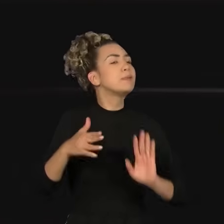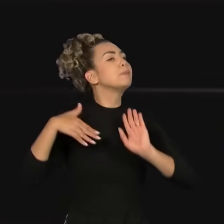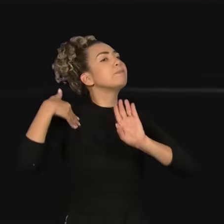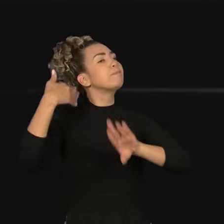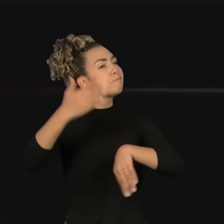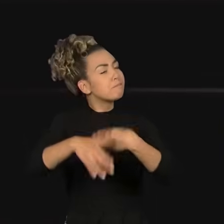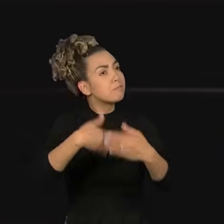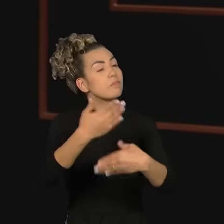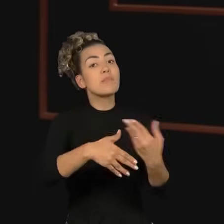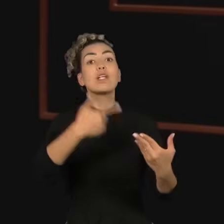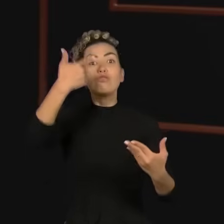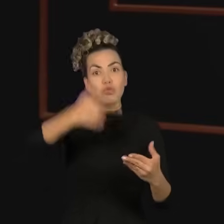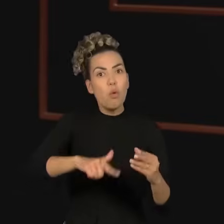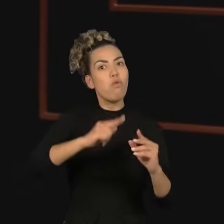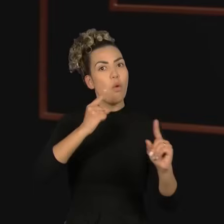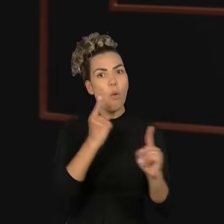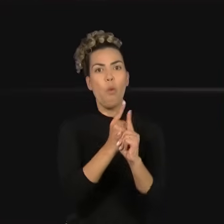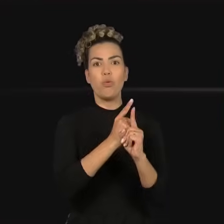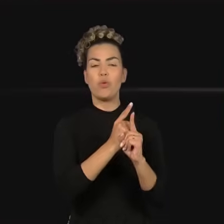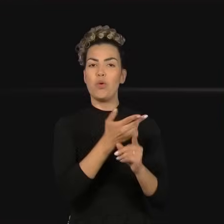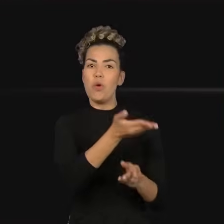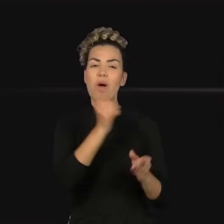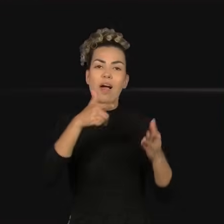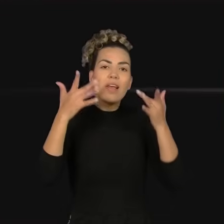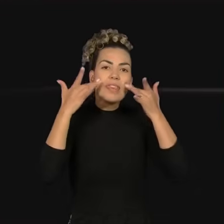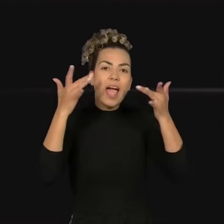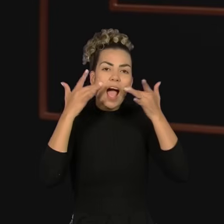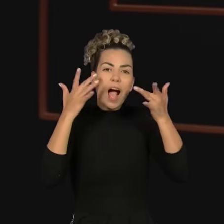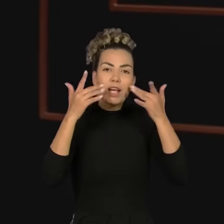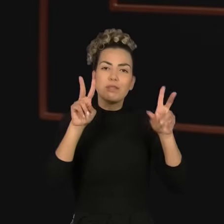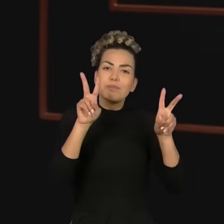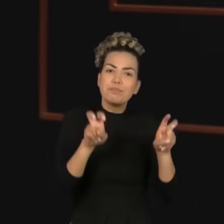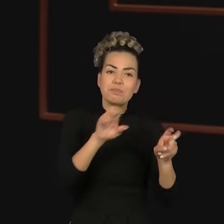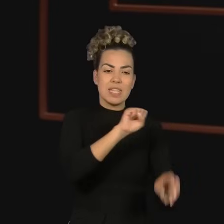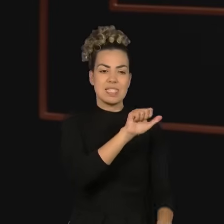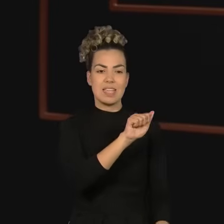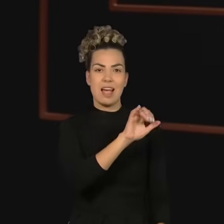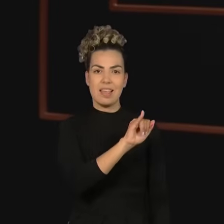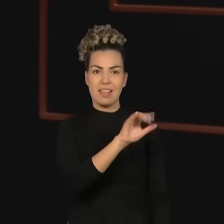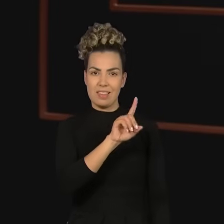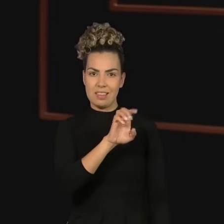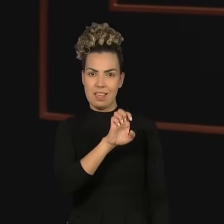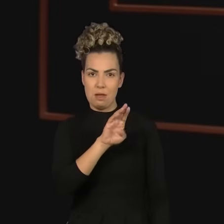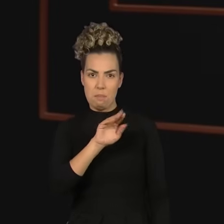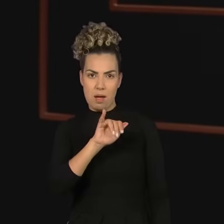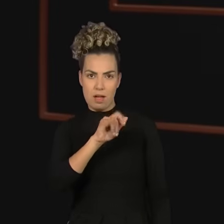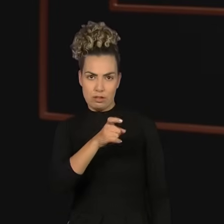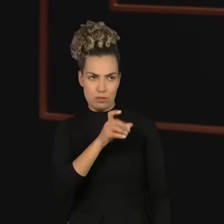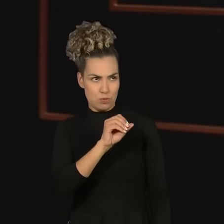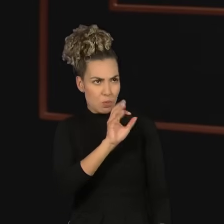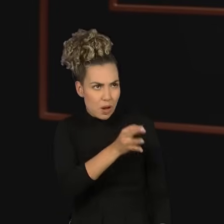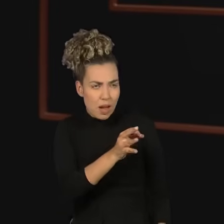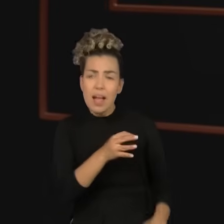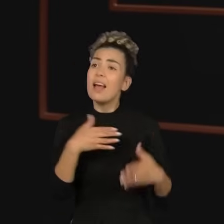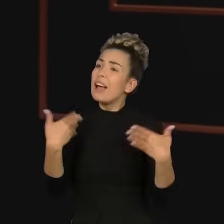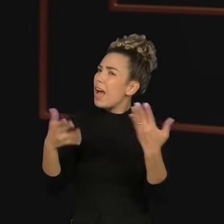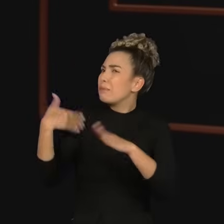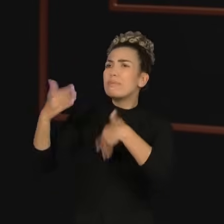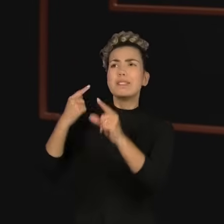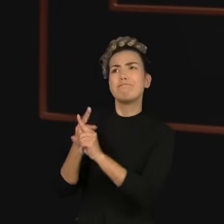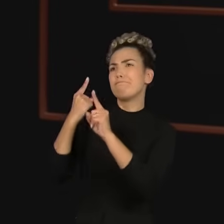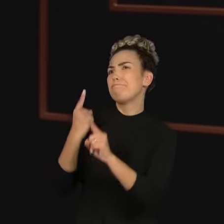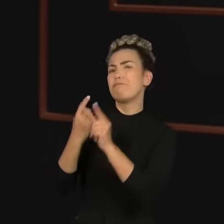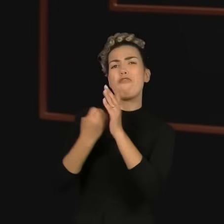Sai de Baixo, né? Sim, você isso mencionou que é muito que foi maluco, roteirista. porque eu convidei ela para fazer várias outras coisas. Mas